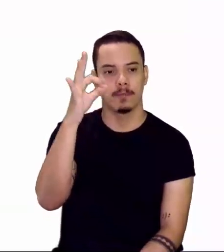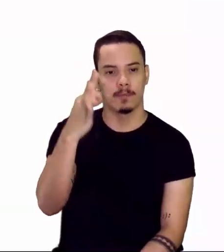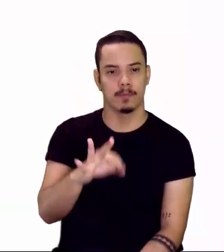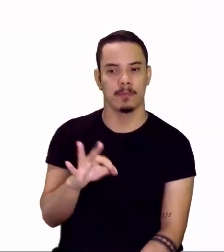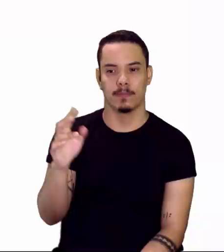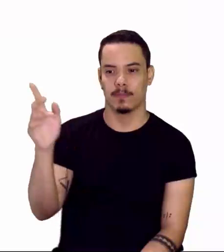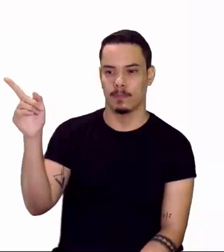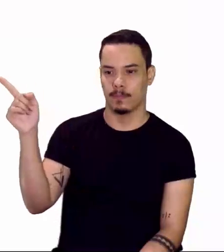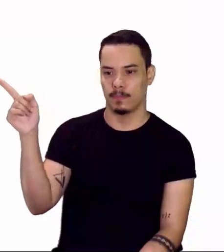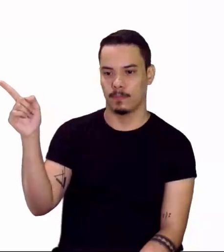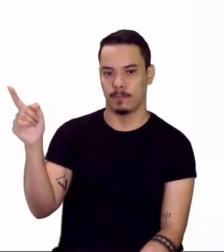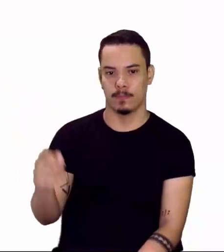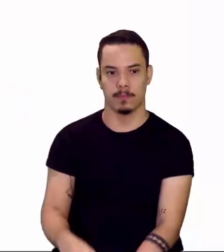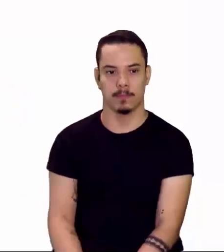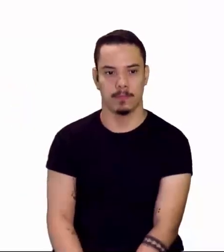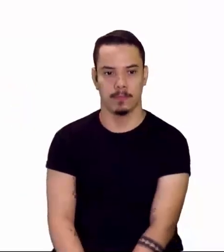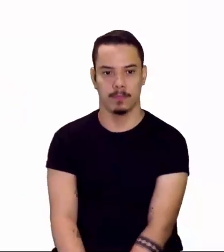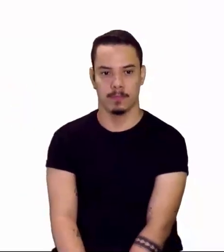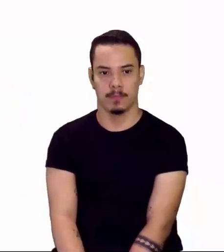certa é a letra A?